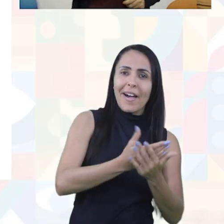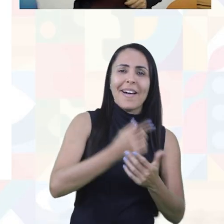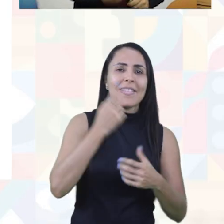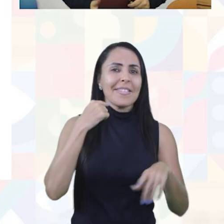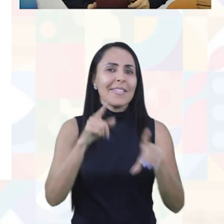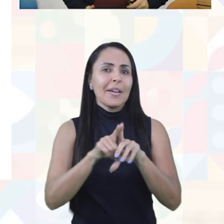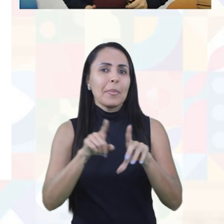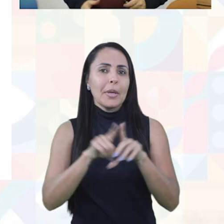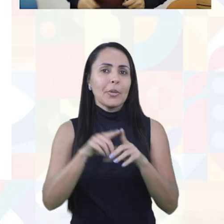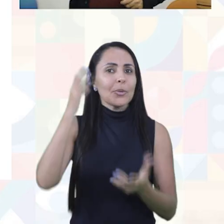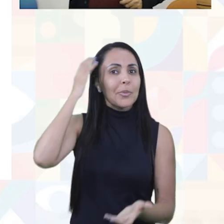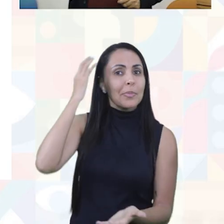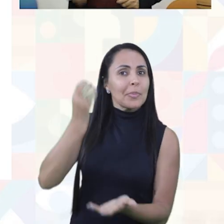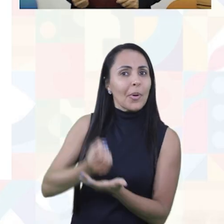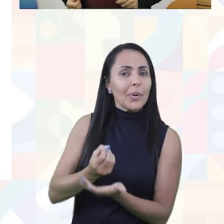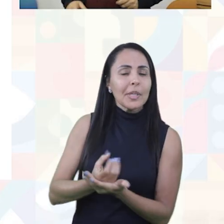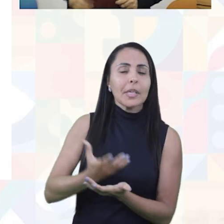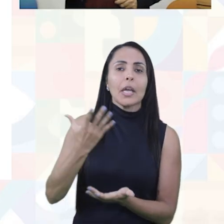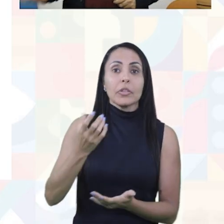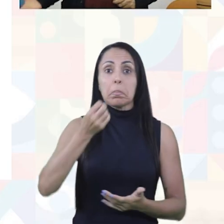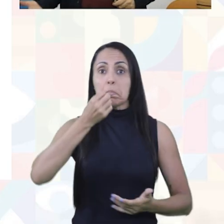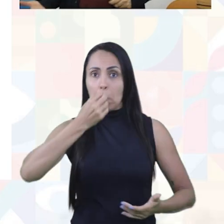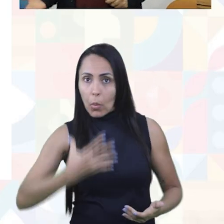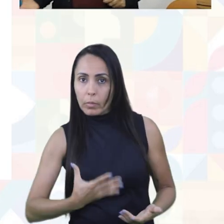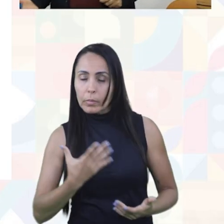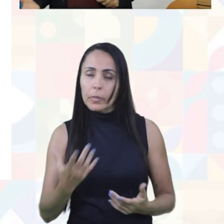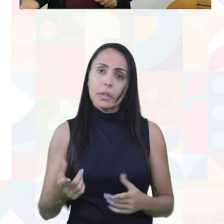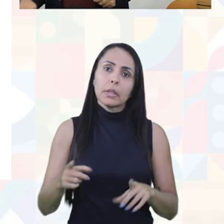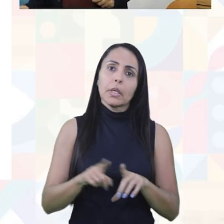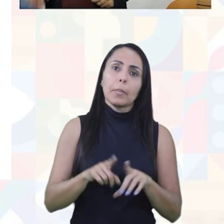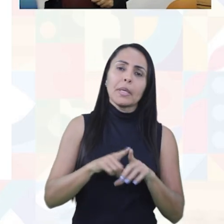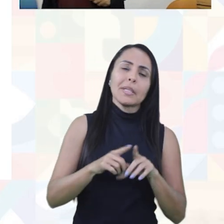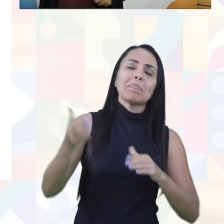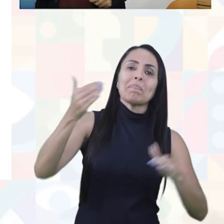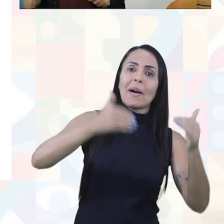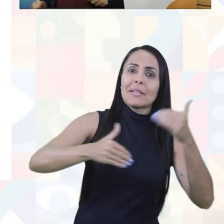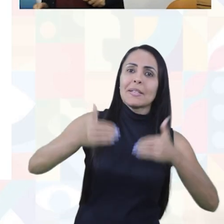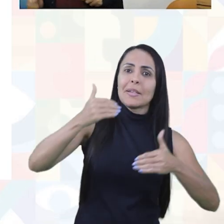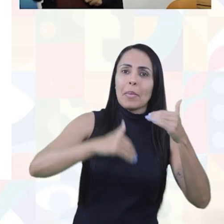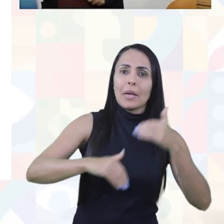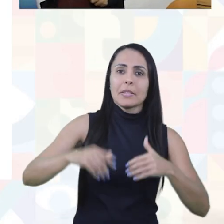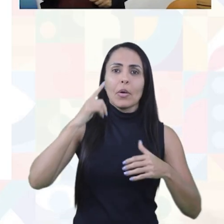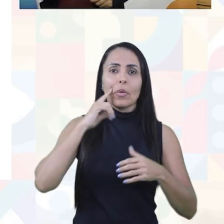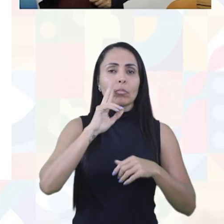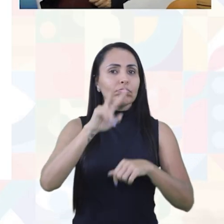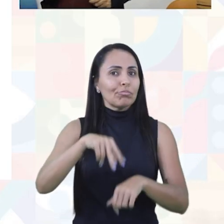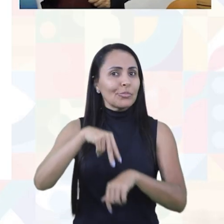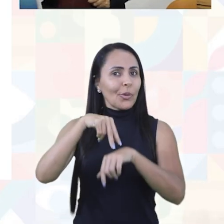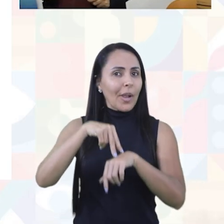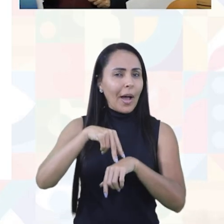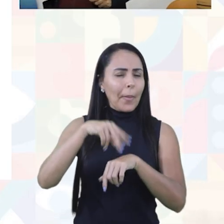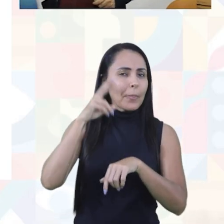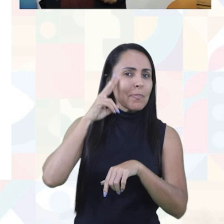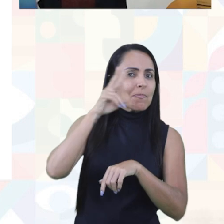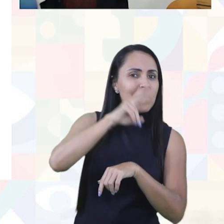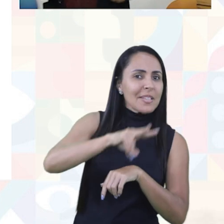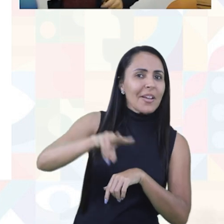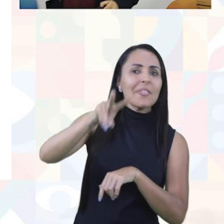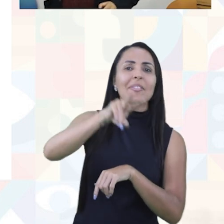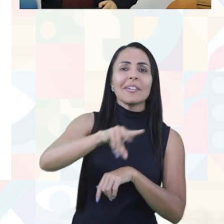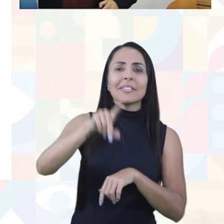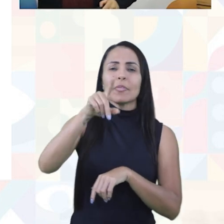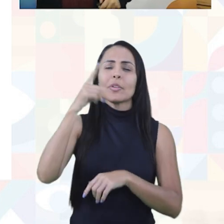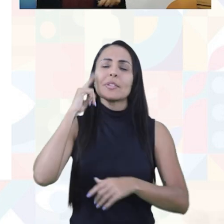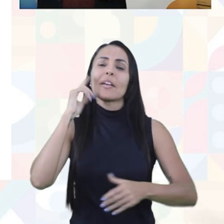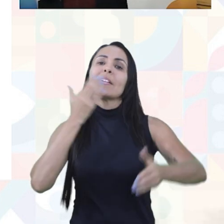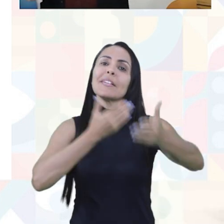também o nosso podcast, que está muito bom, e os nossos fóruns de participação, que eu já estou lá para poder observar se você